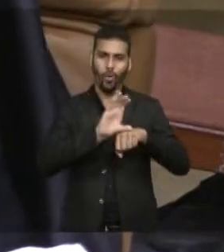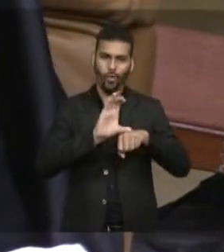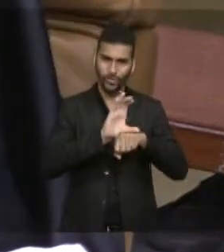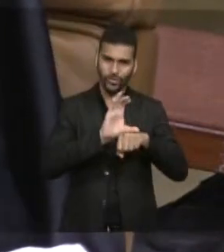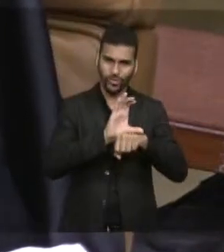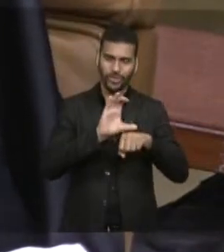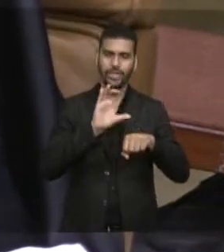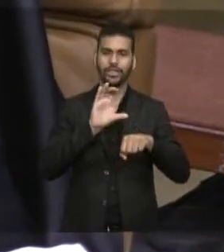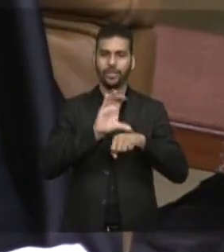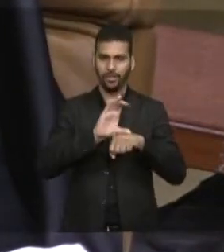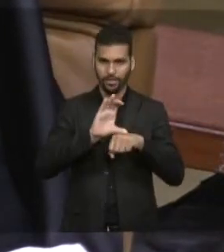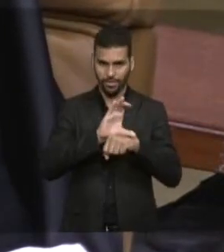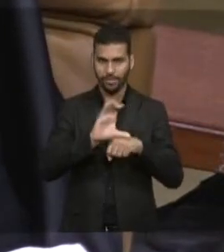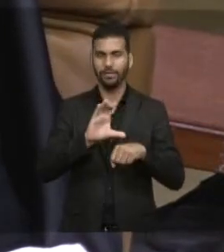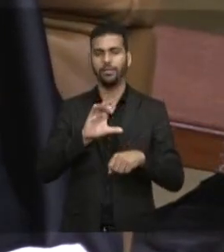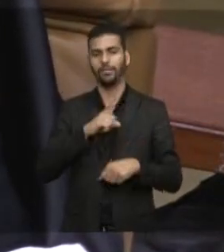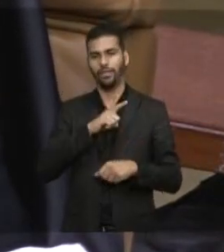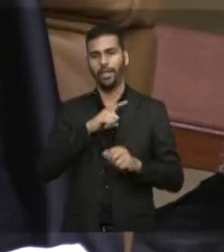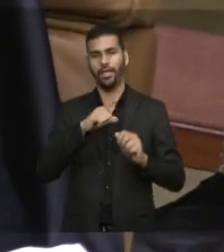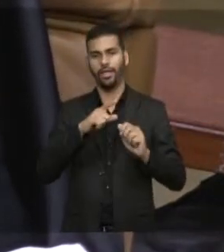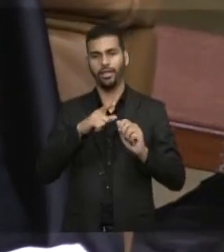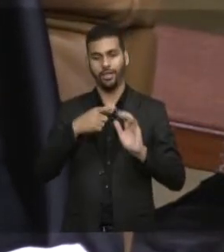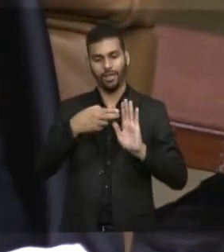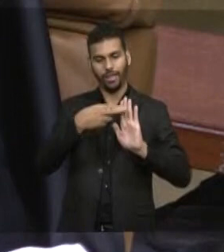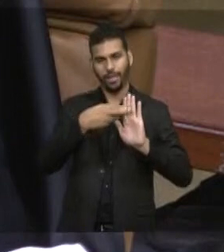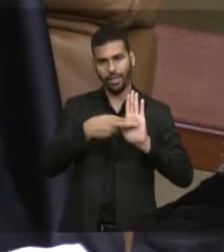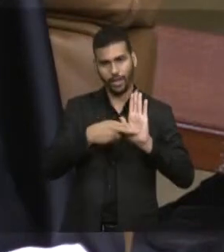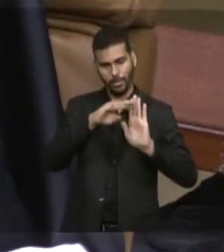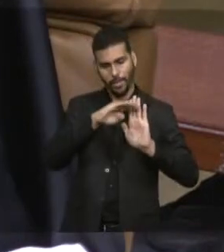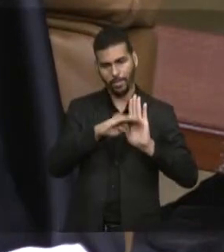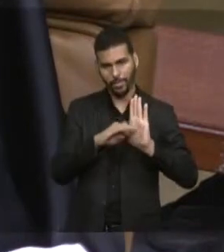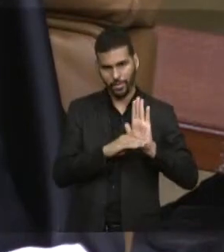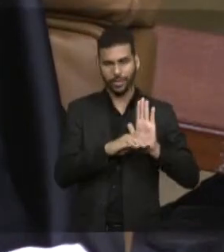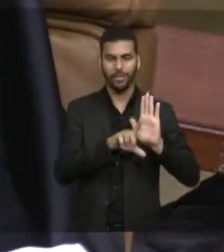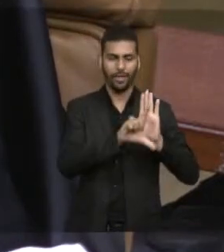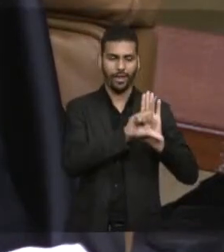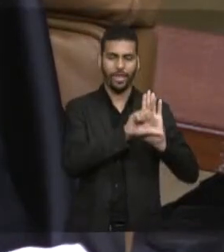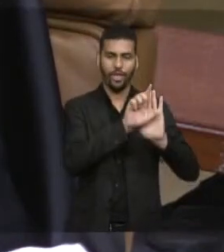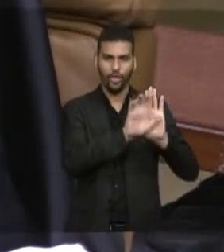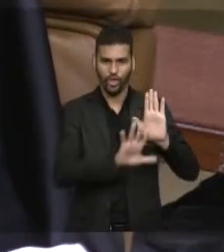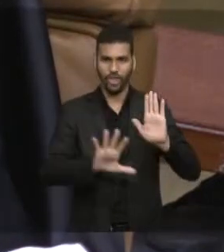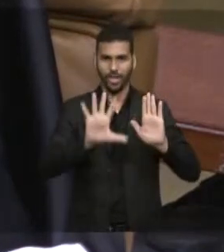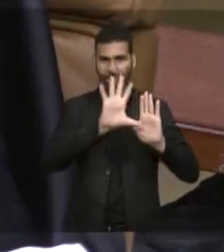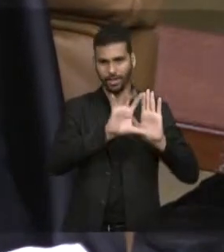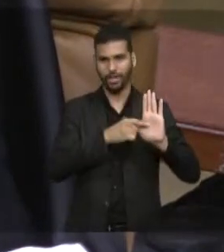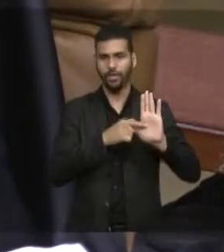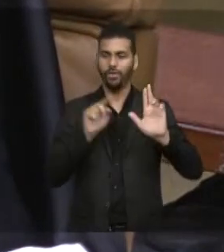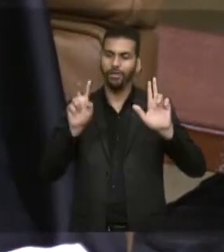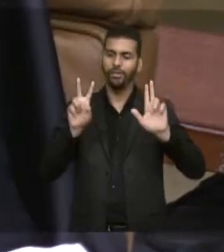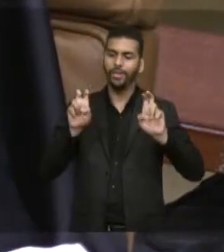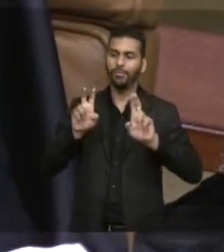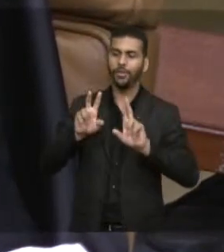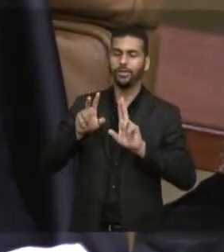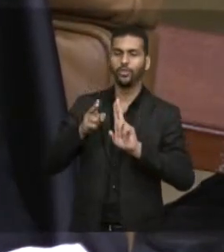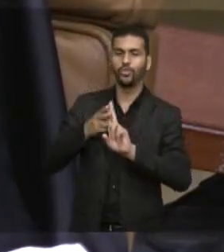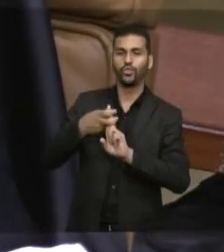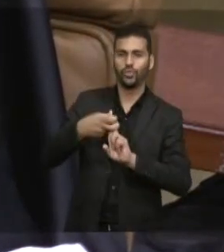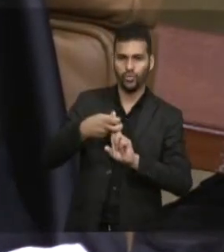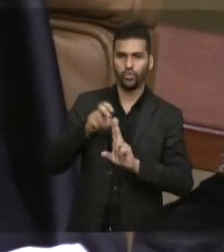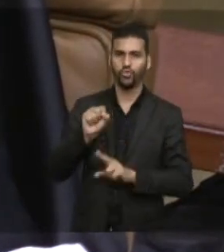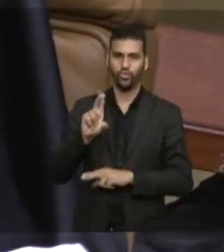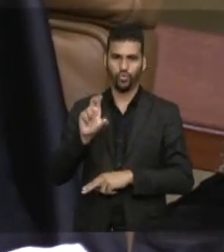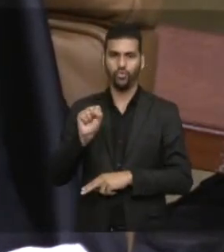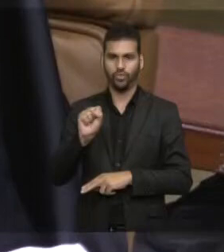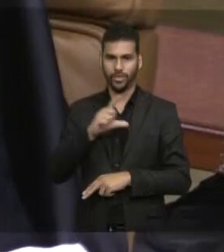Essa ordem de diretrizes normativas vinculantes na lei geral que dispõe sobre o SUS como sabemos